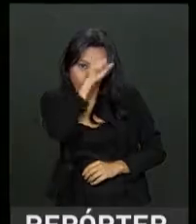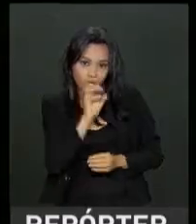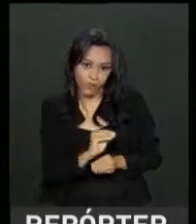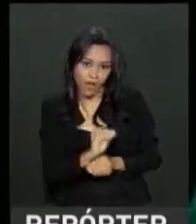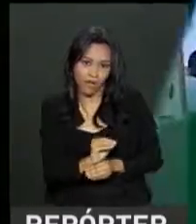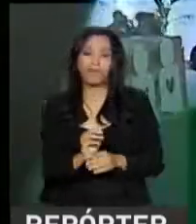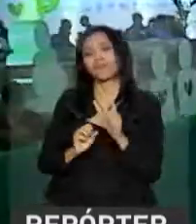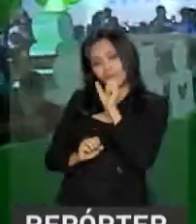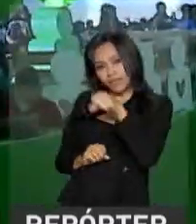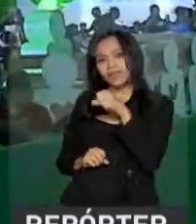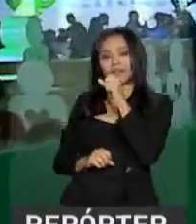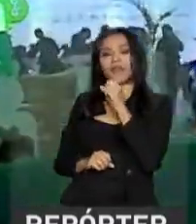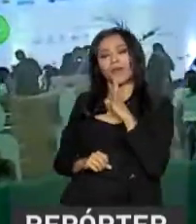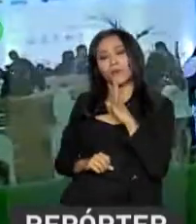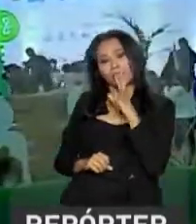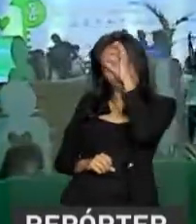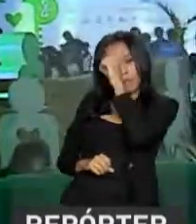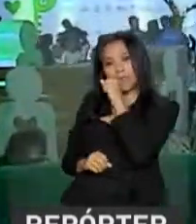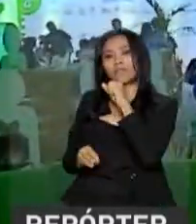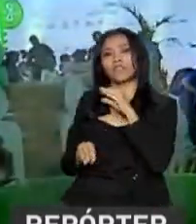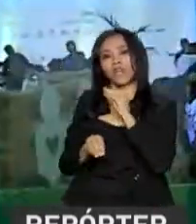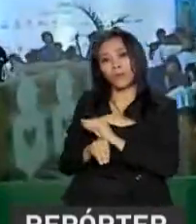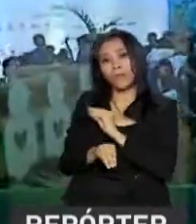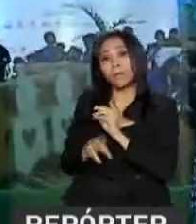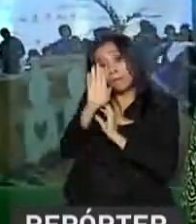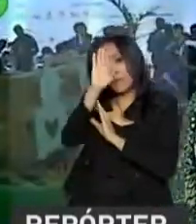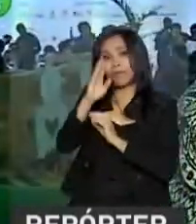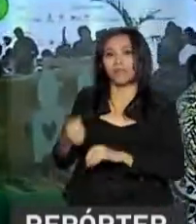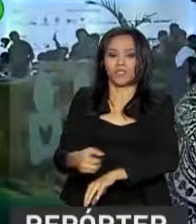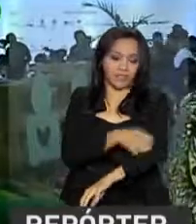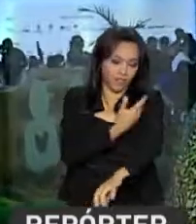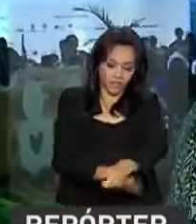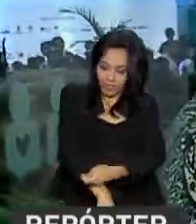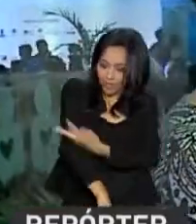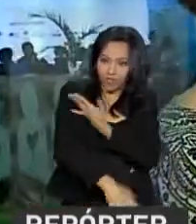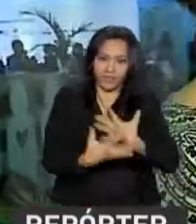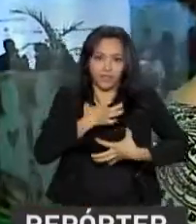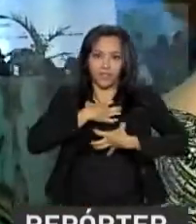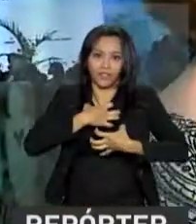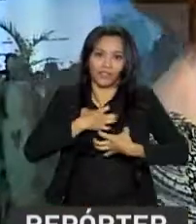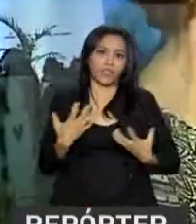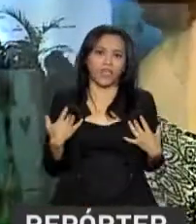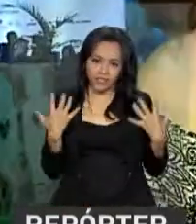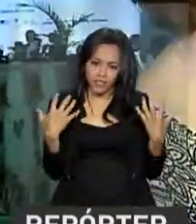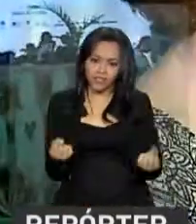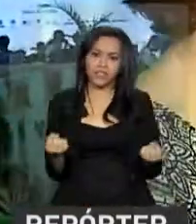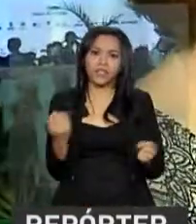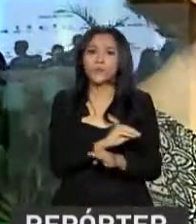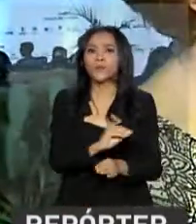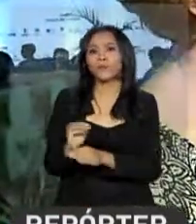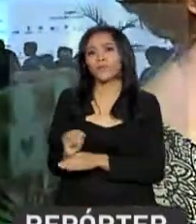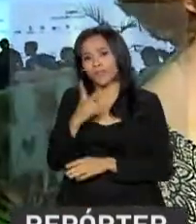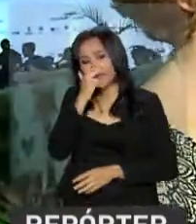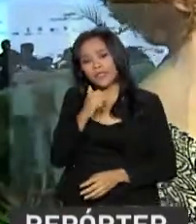É conhecendo que a gente aprende a cuidar, mas principalmente se emocionando, porque assim a gente engaja na sustentabilidade e entende que isso tem